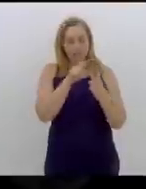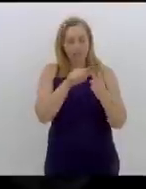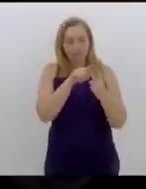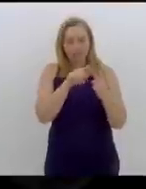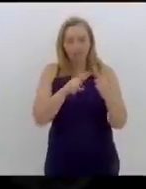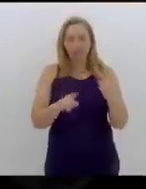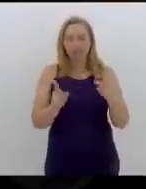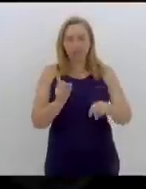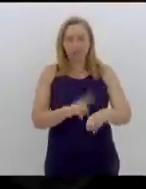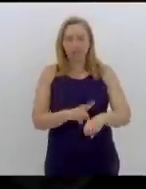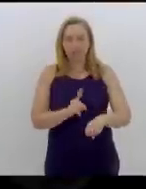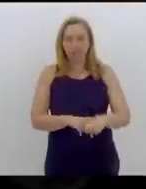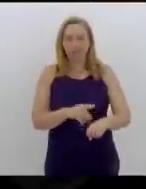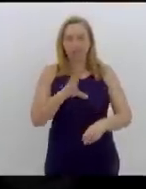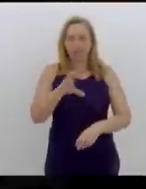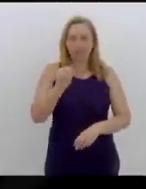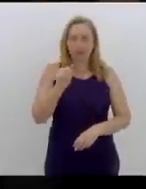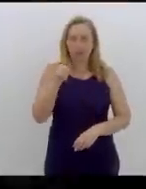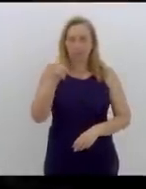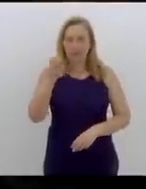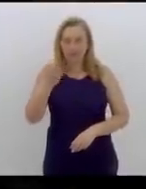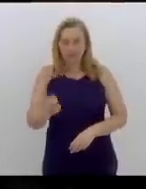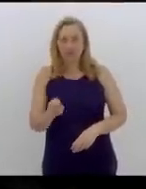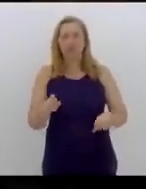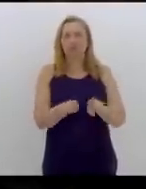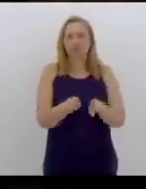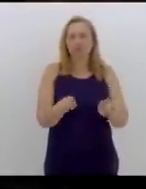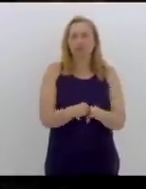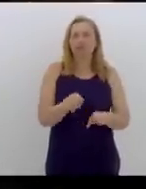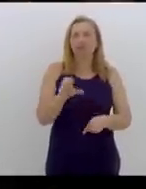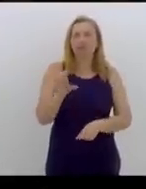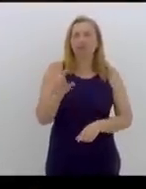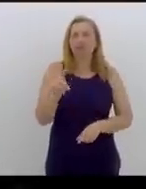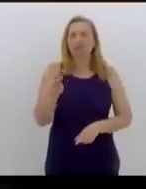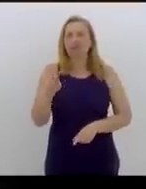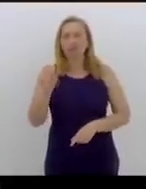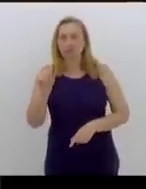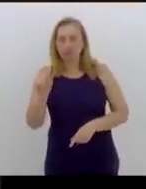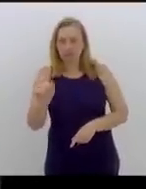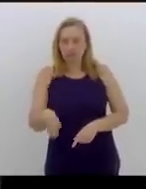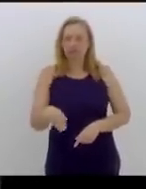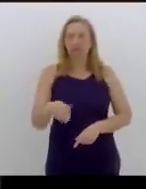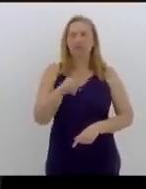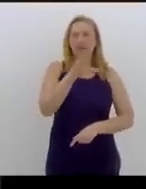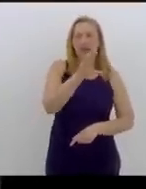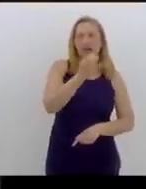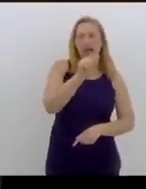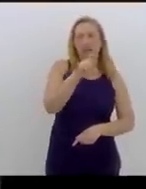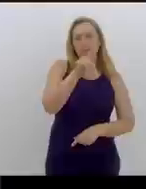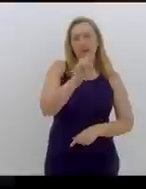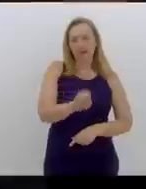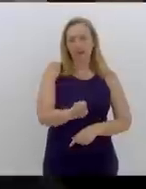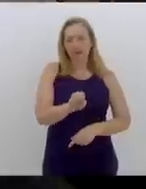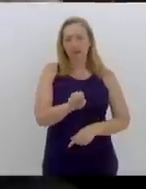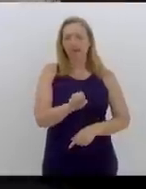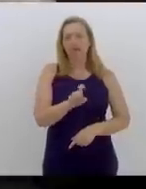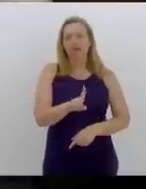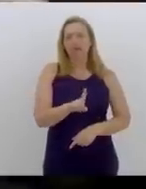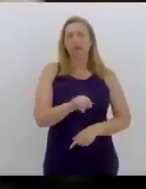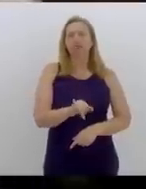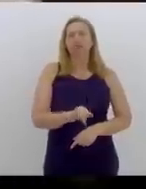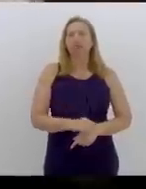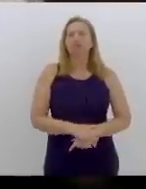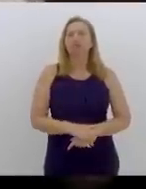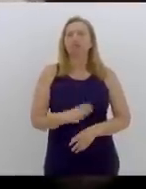passou o tempo sobre carpad e sob a Gran vou falar rapidinho capaz de primeiro o que é carpad né